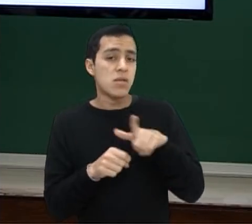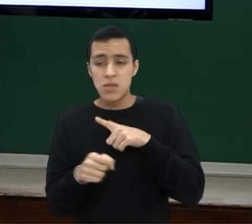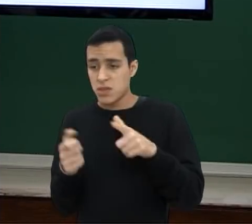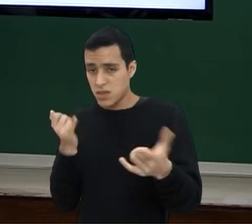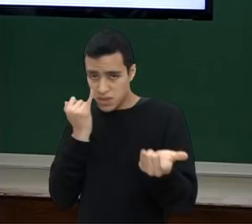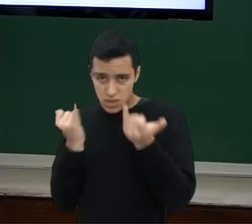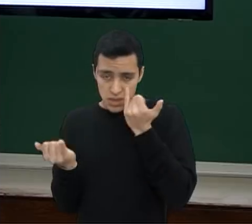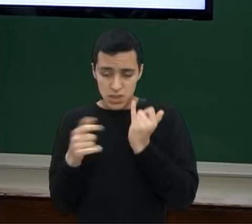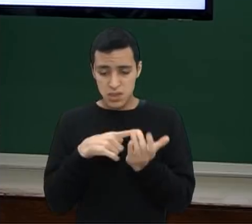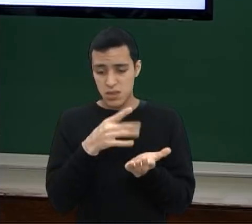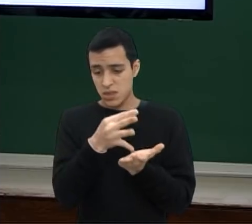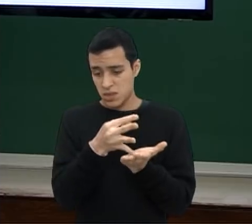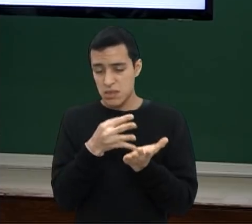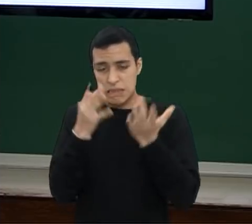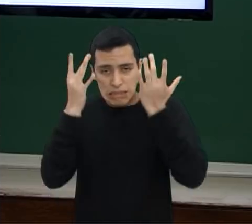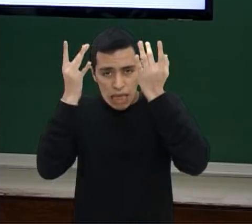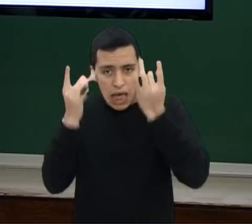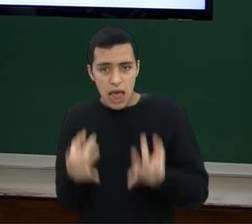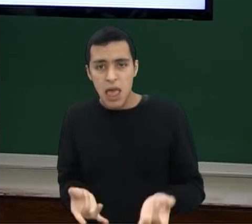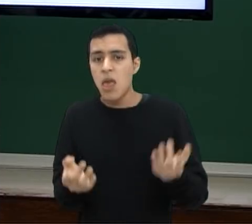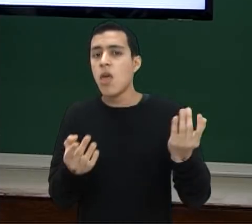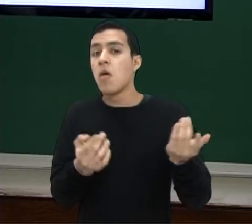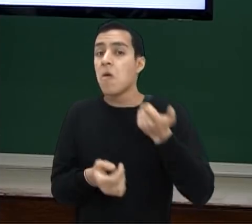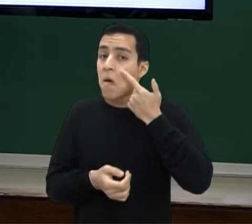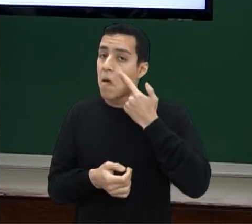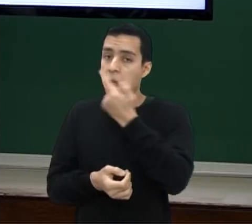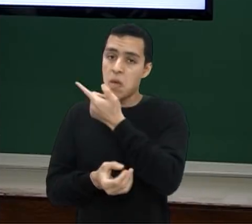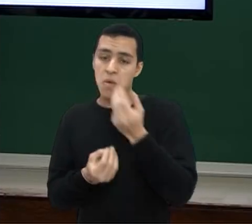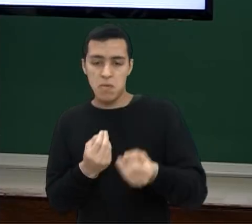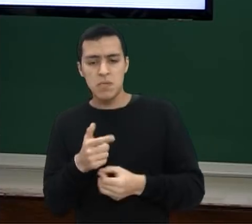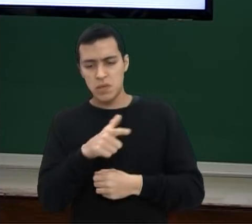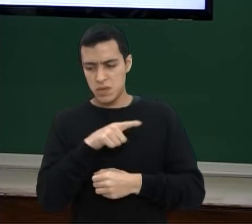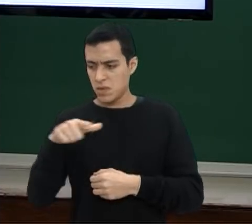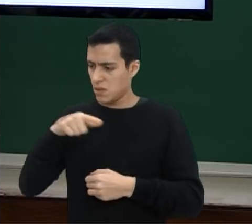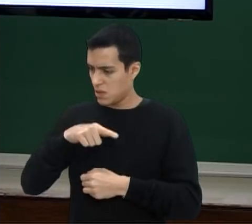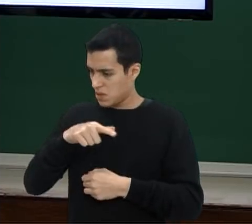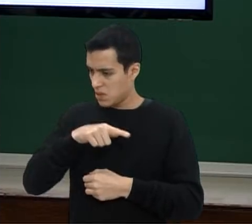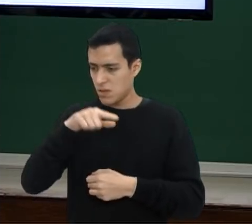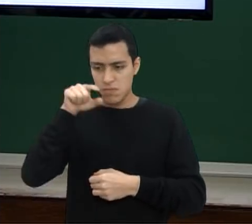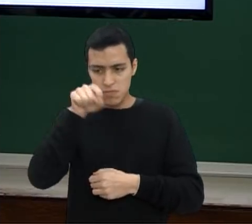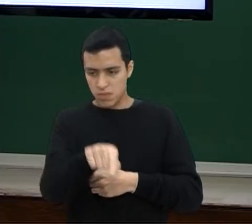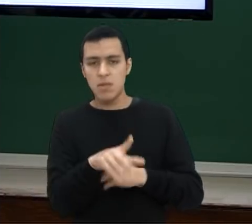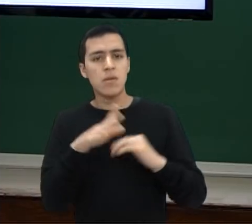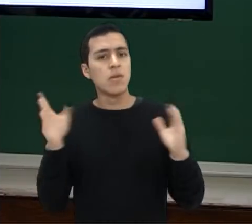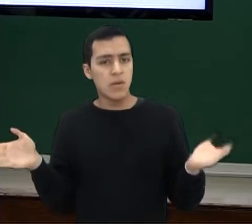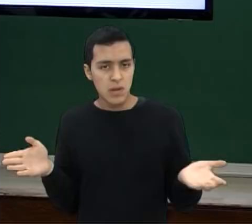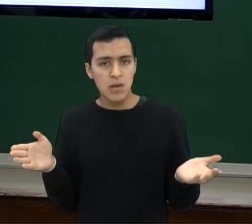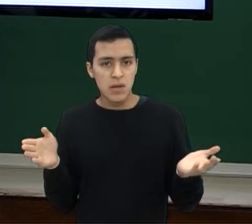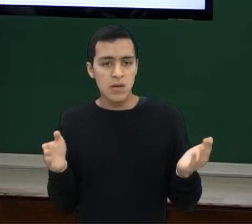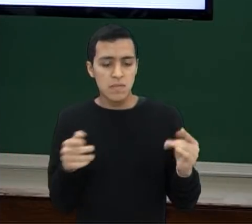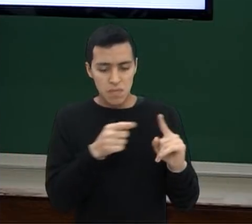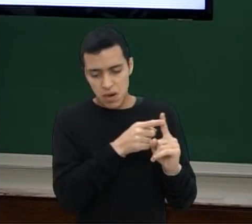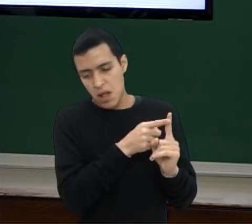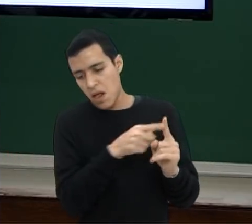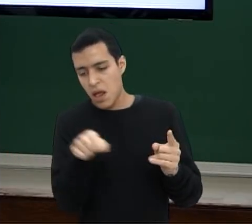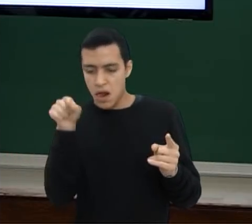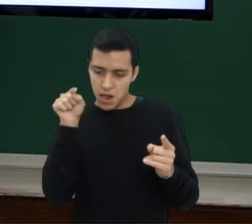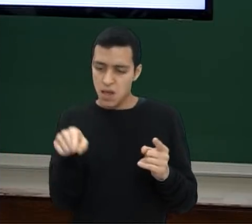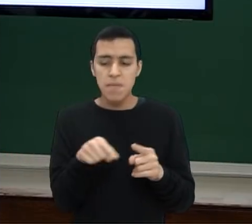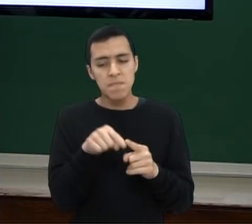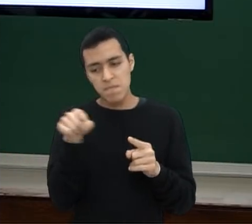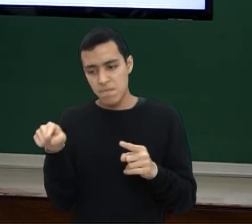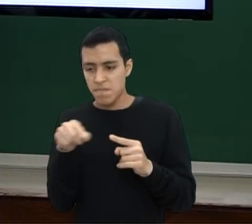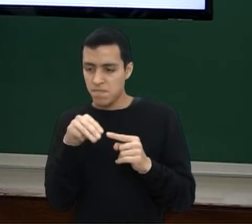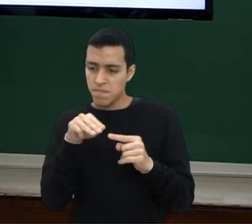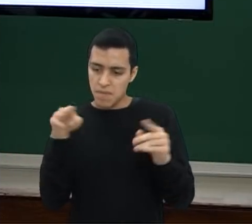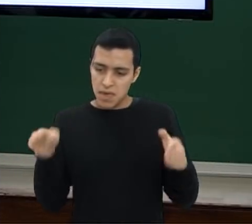trazer um texto descritivo. Vejam que é dividido por ponto final, né? Barraco de Romana, ponto final, concluiu o pensamento. Mesa ao